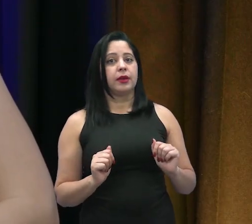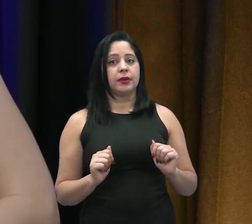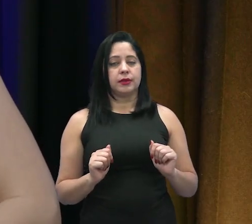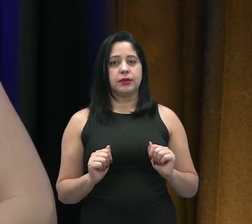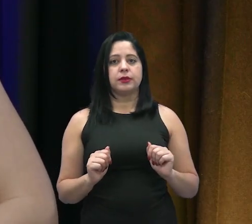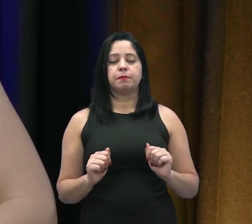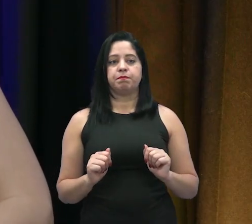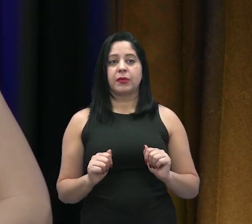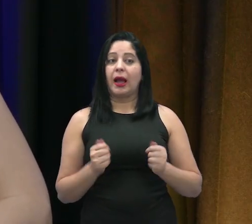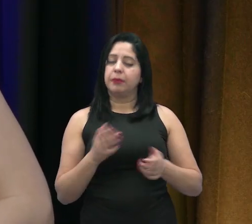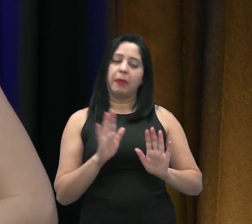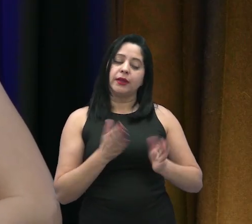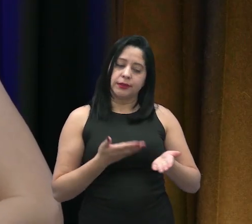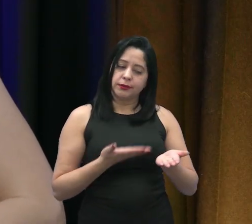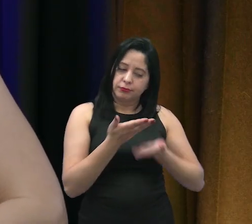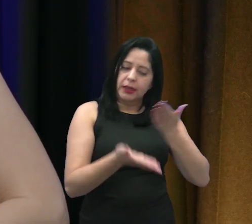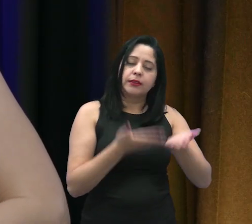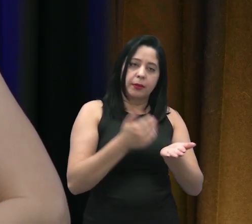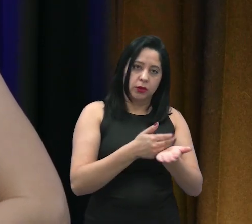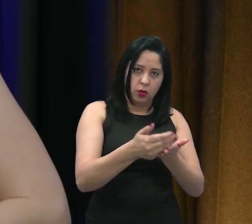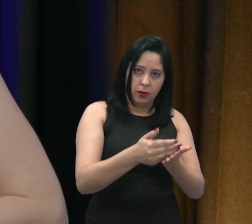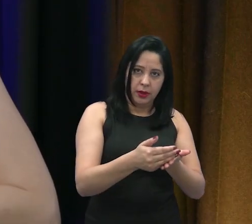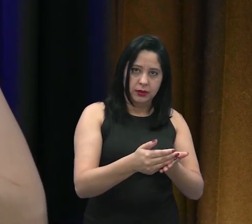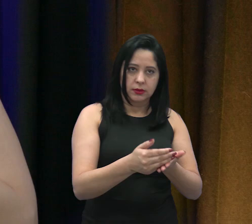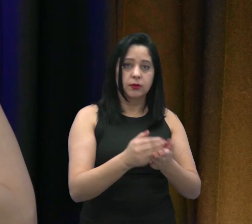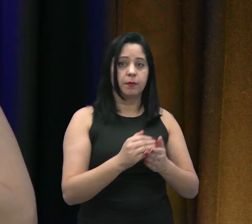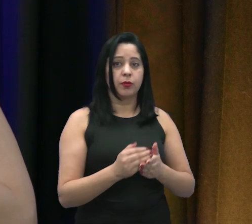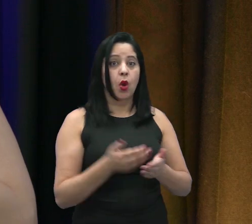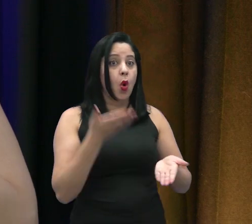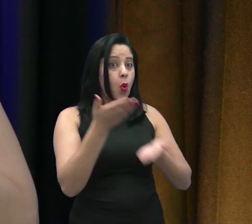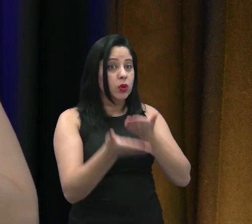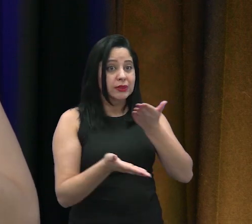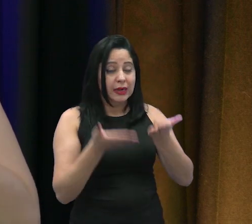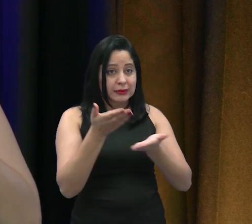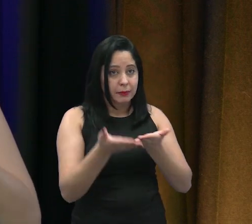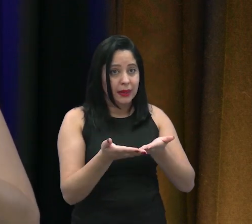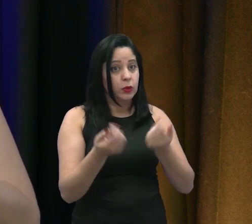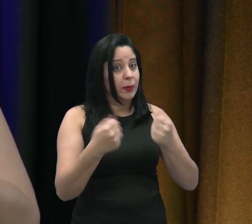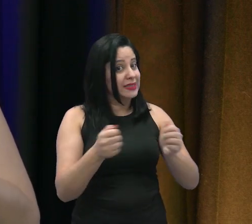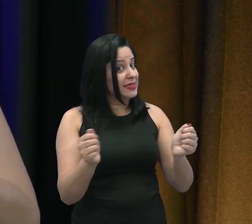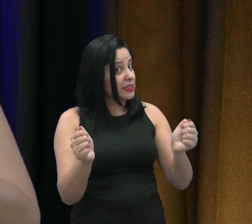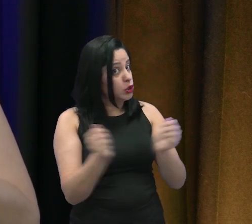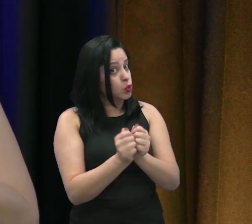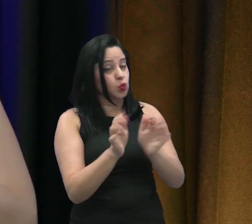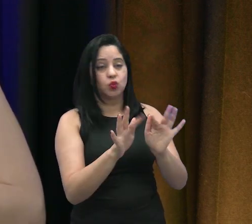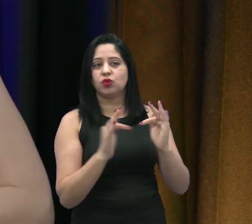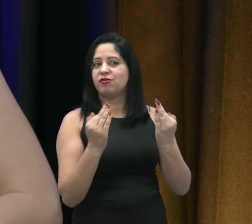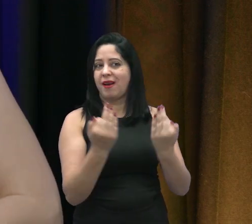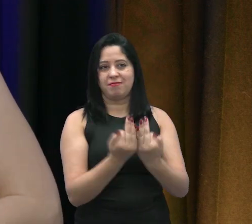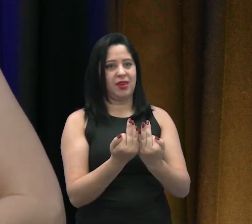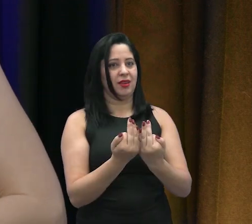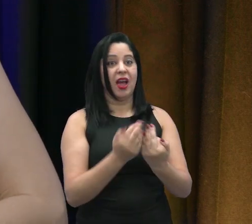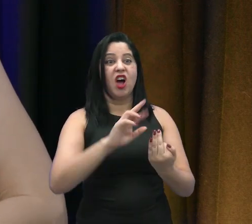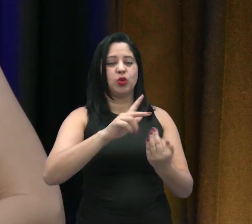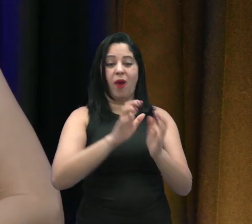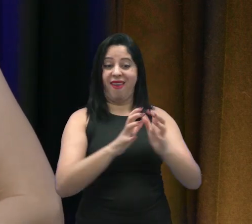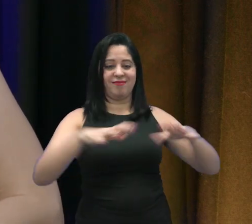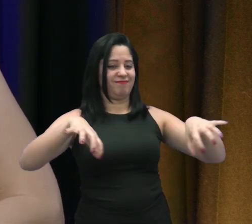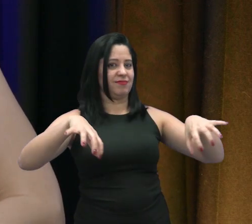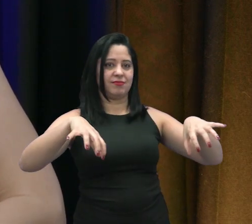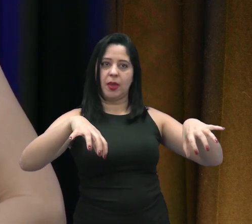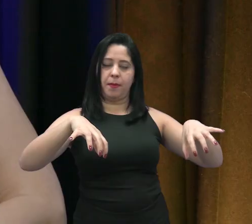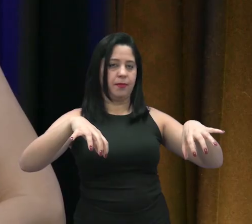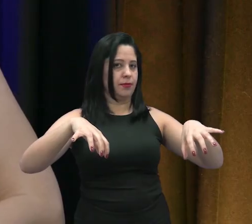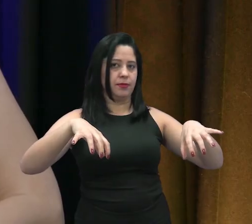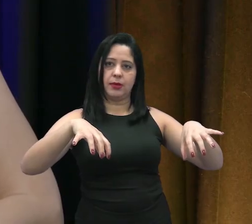mas elas iniciam o tratamento. Esse tratamento, ele tem que ser feito em conjunto com a família. Não tem como a gente separar da